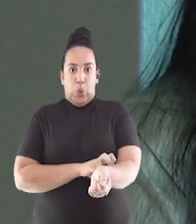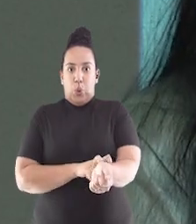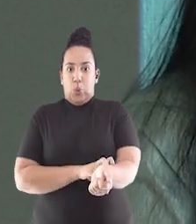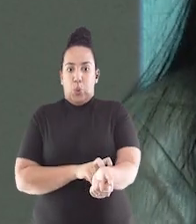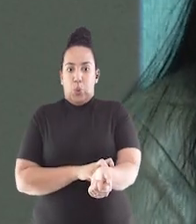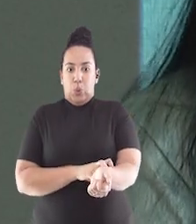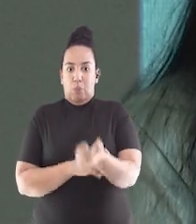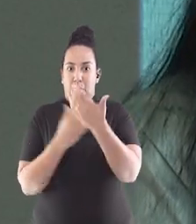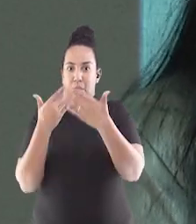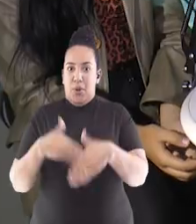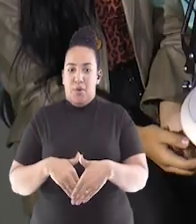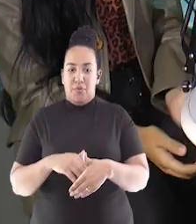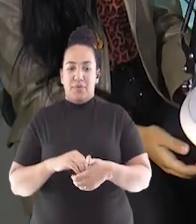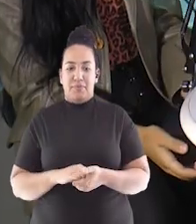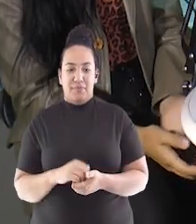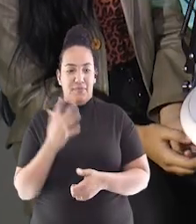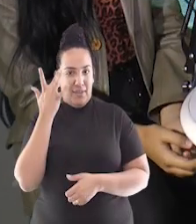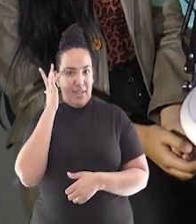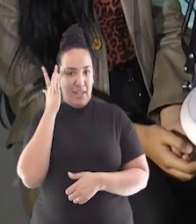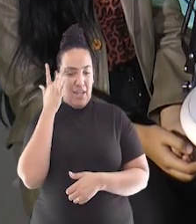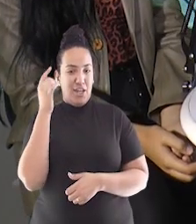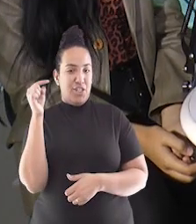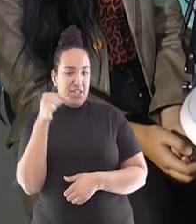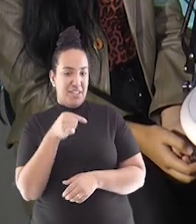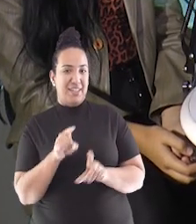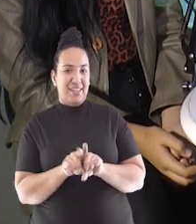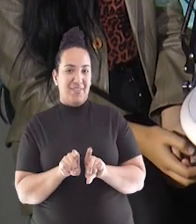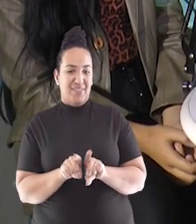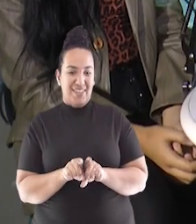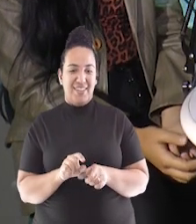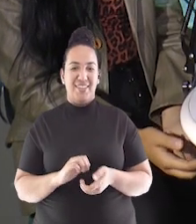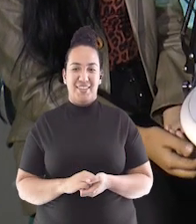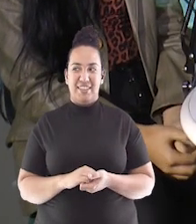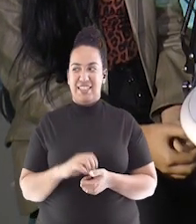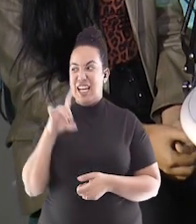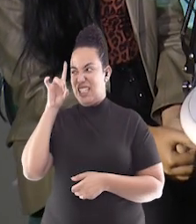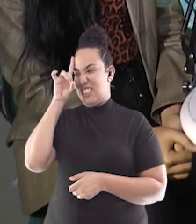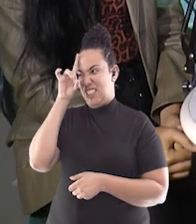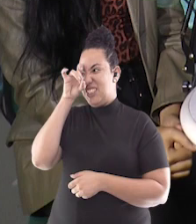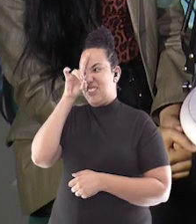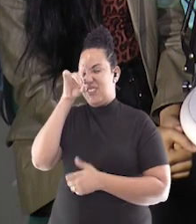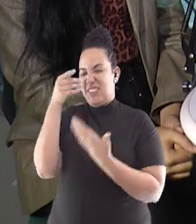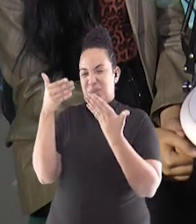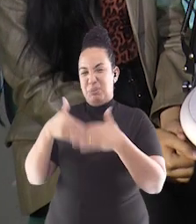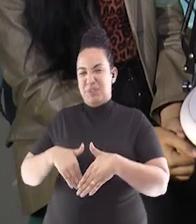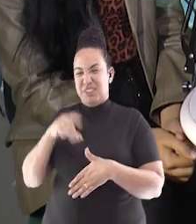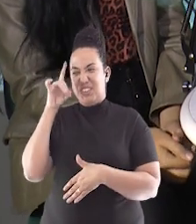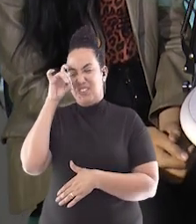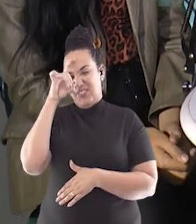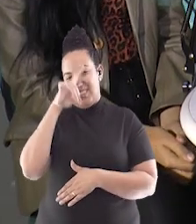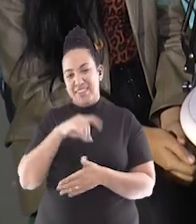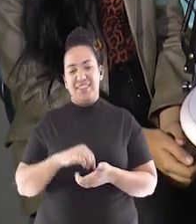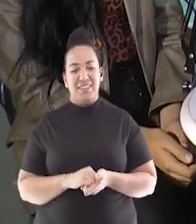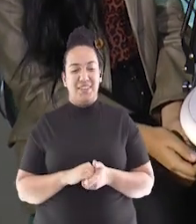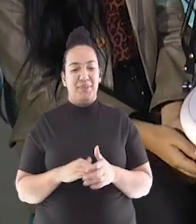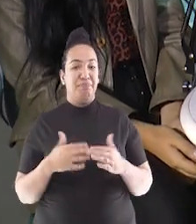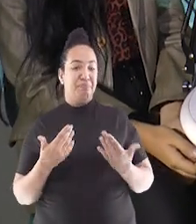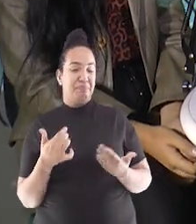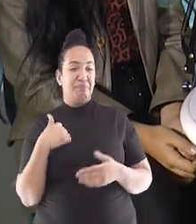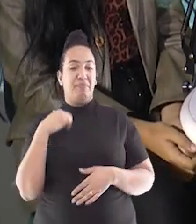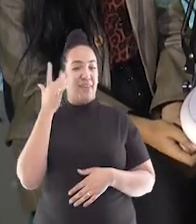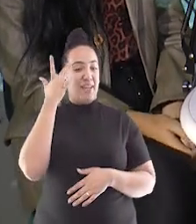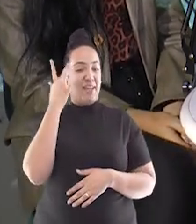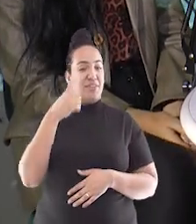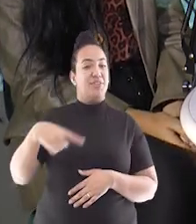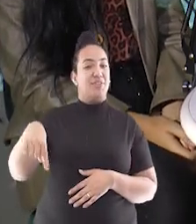muito nervosa nas provas. Eu acho que o Daniel também ficou. Tava muito difícil. Tava difícil. Não, eu acho que a